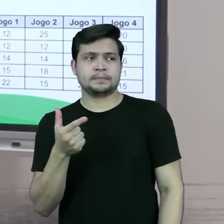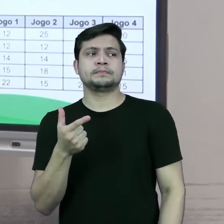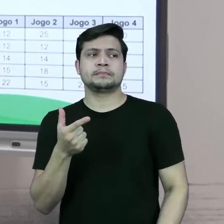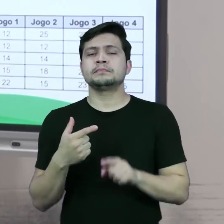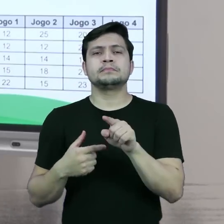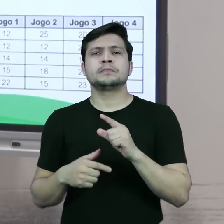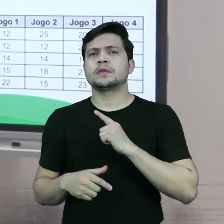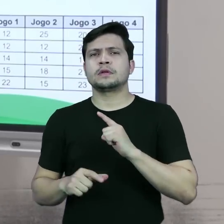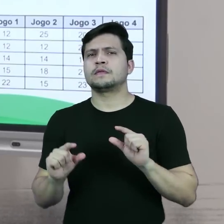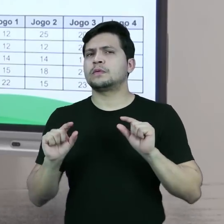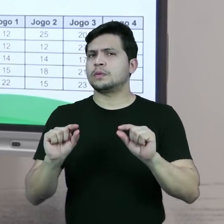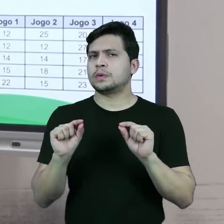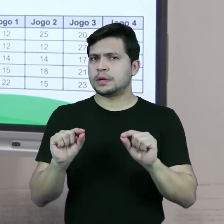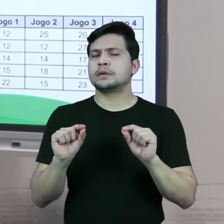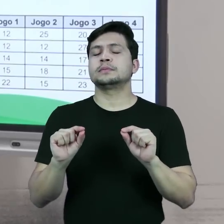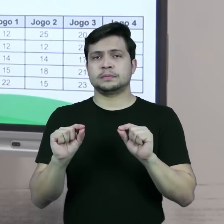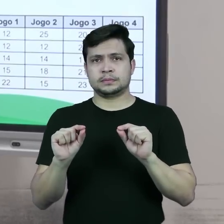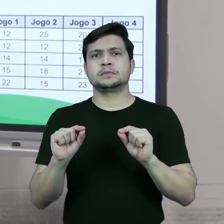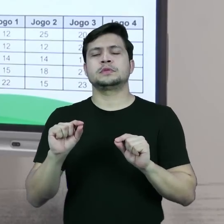26 dividido por 4,